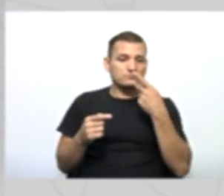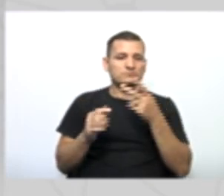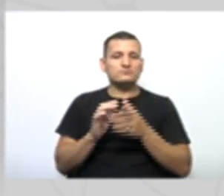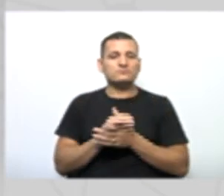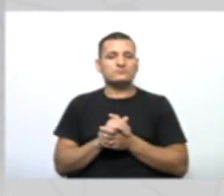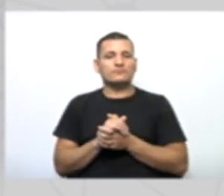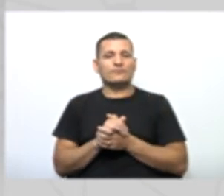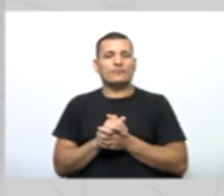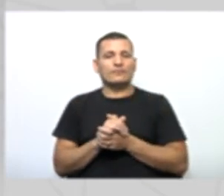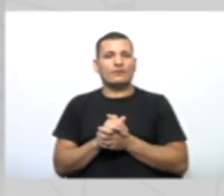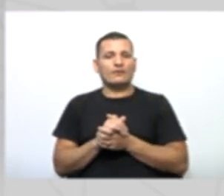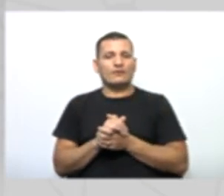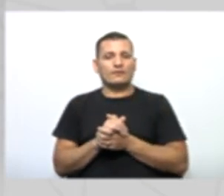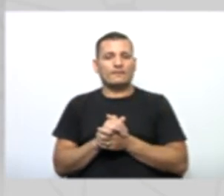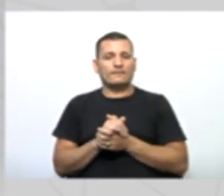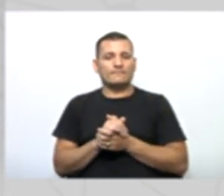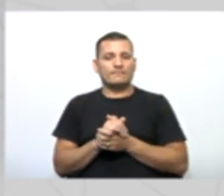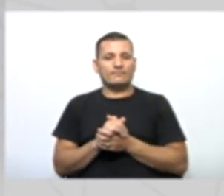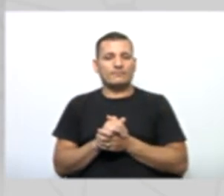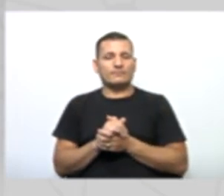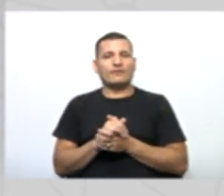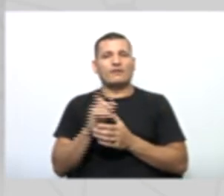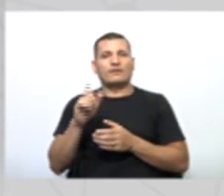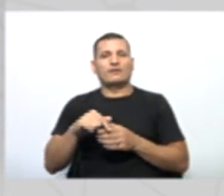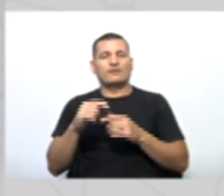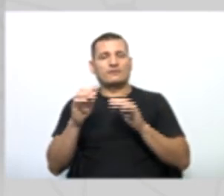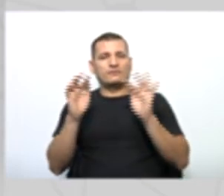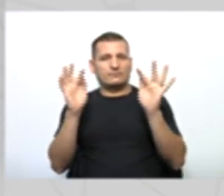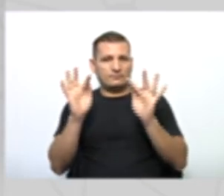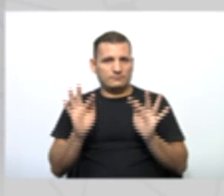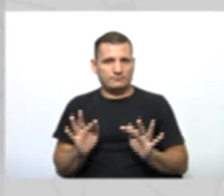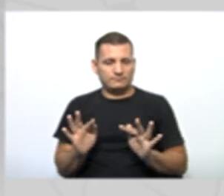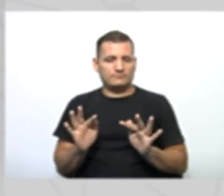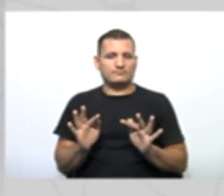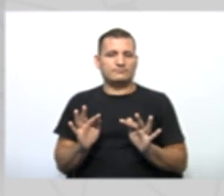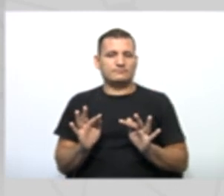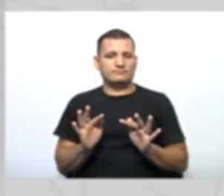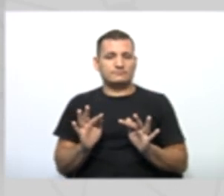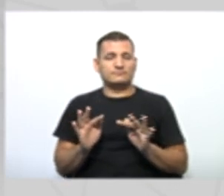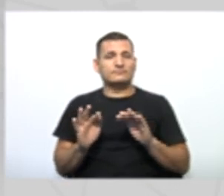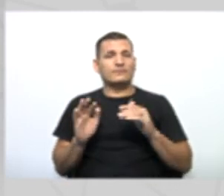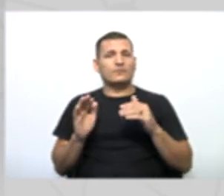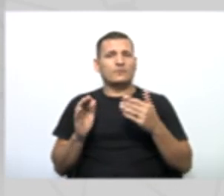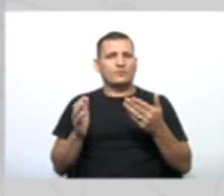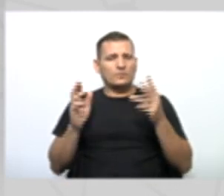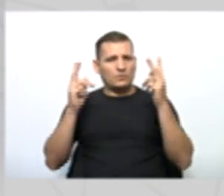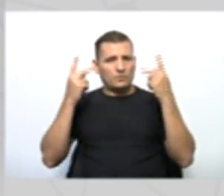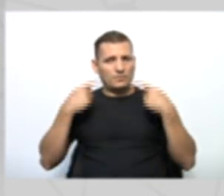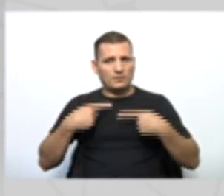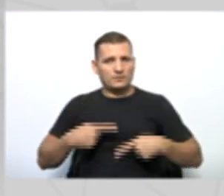ser humano, era a felicidade. Ou seja, o ser humano, ele deseja